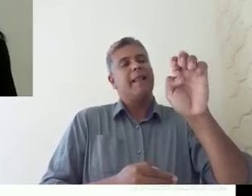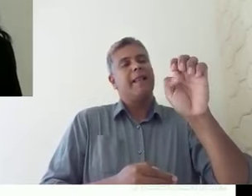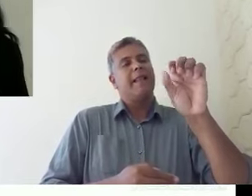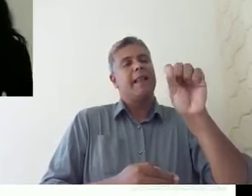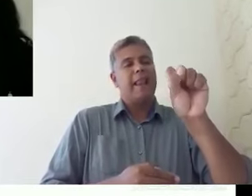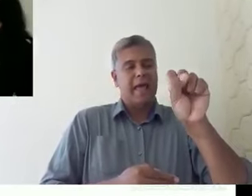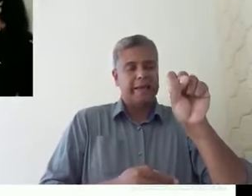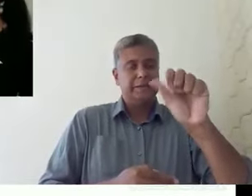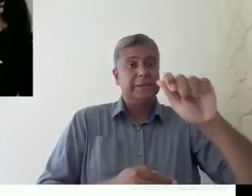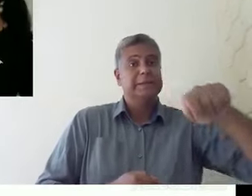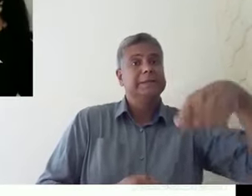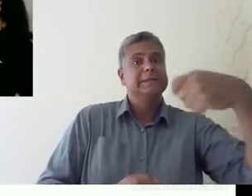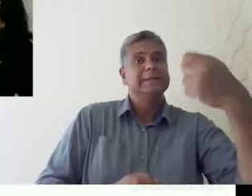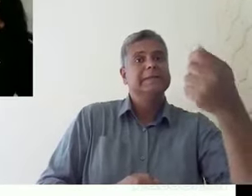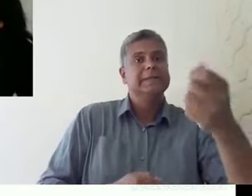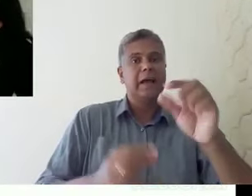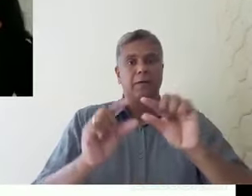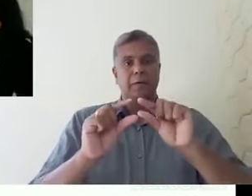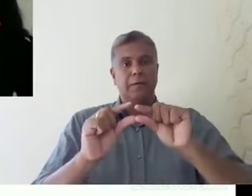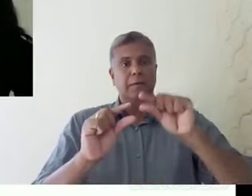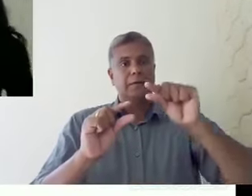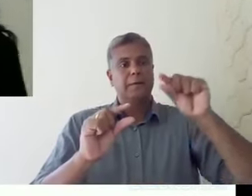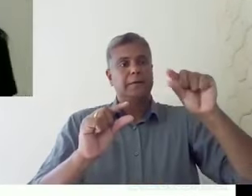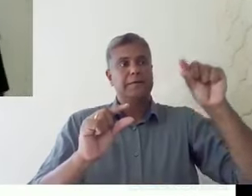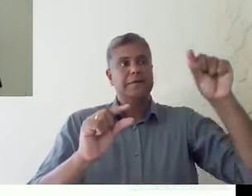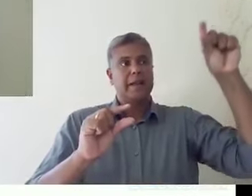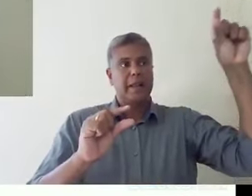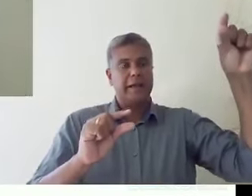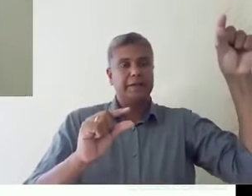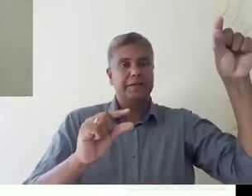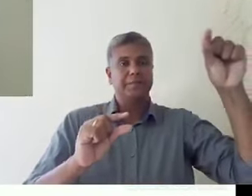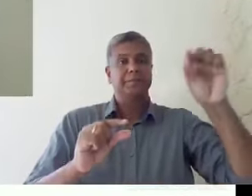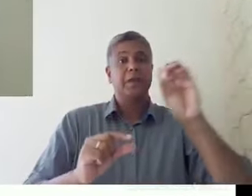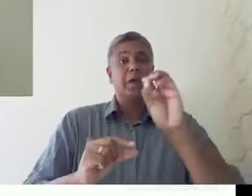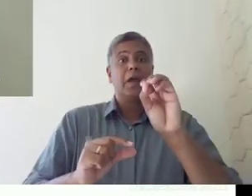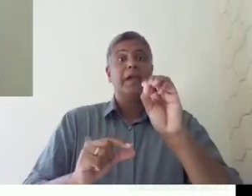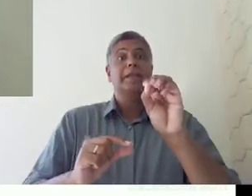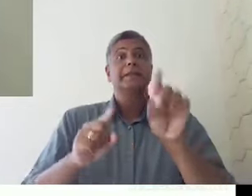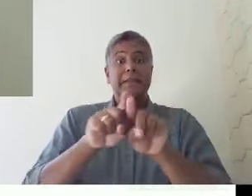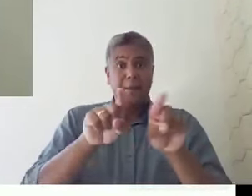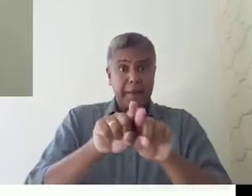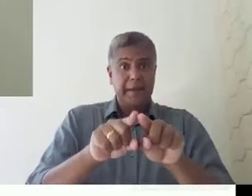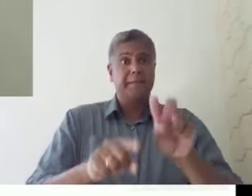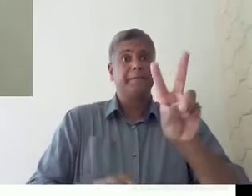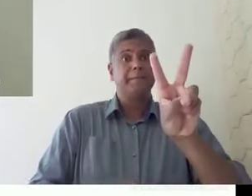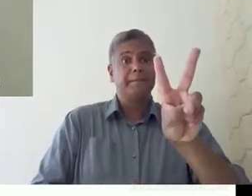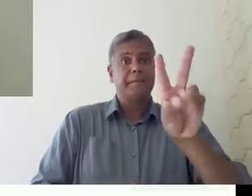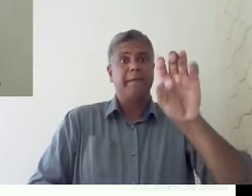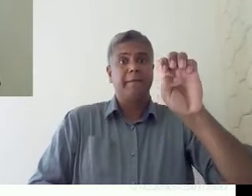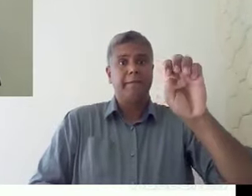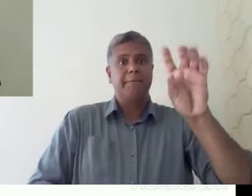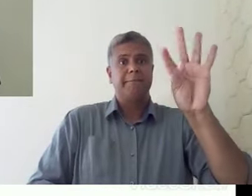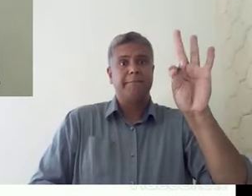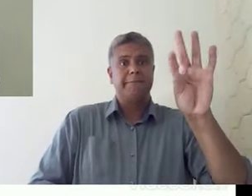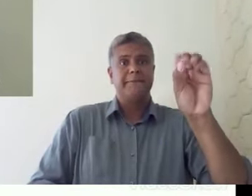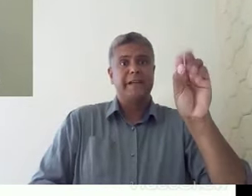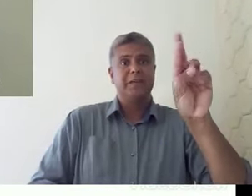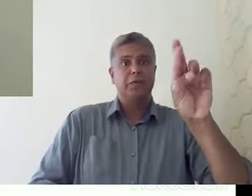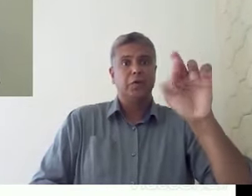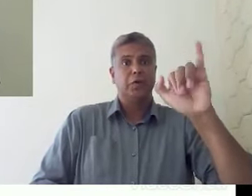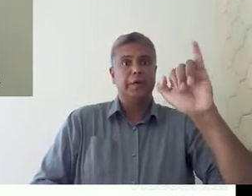escalares e grandezas vetoriais. Daí, essas grandezas escalares e